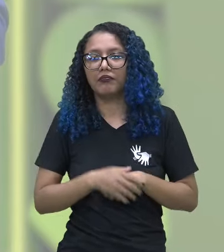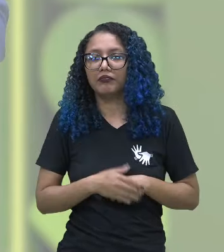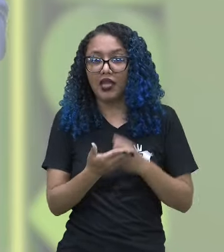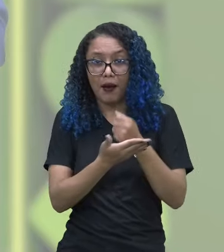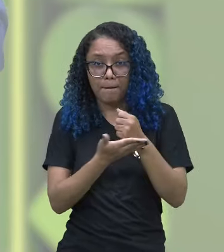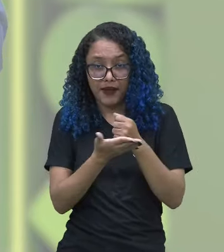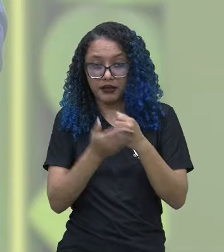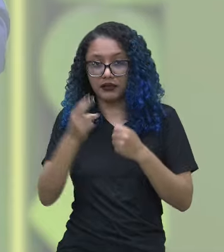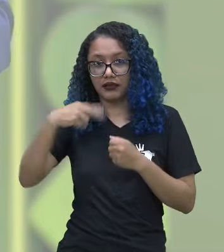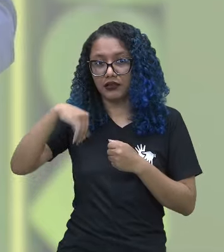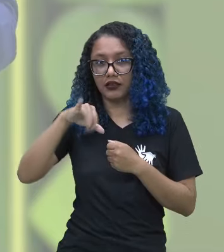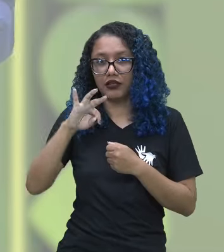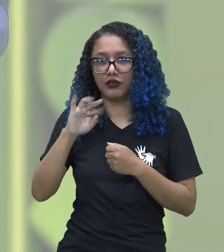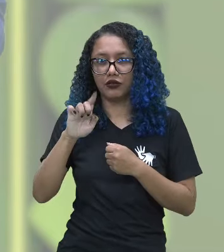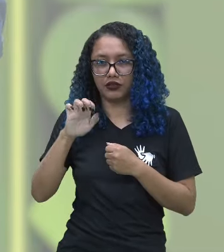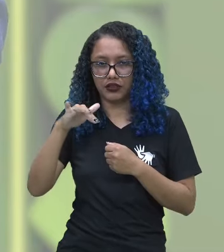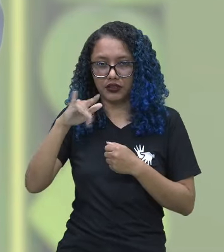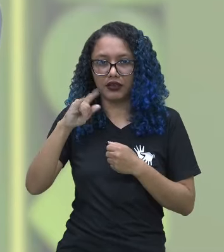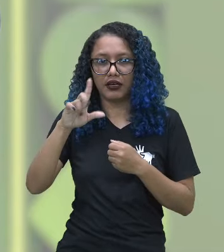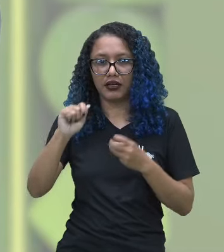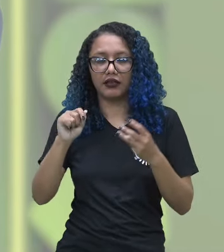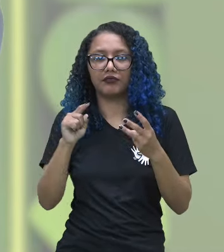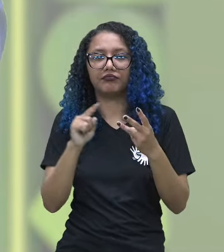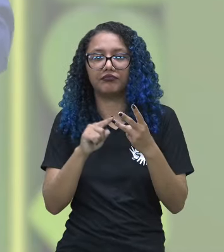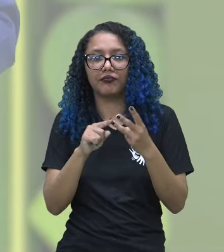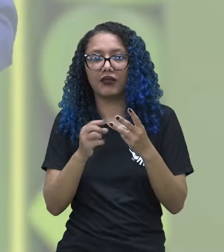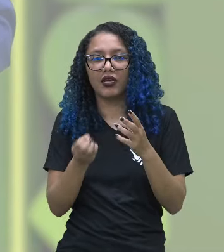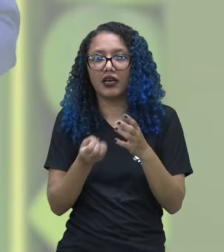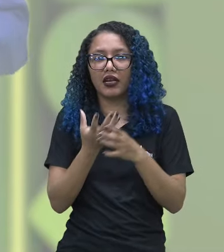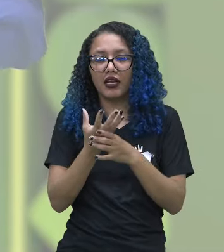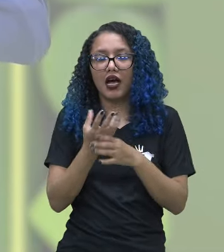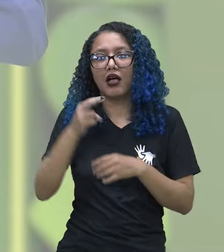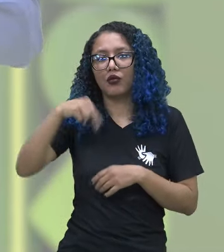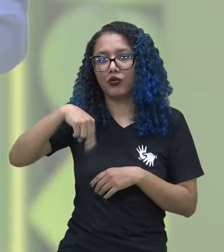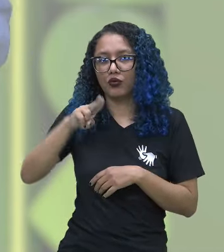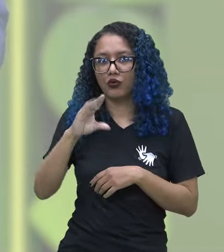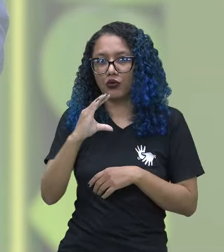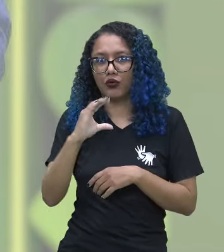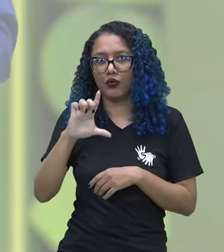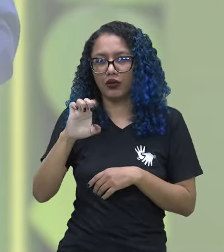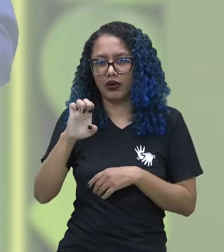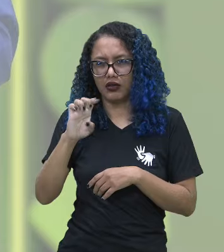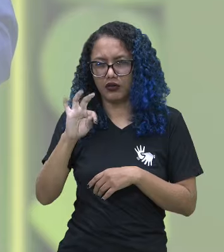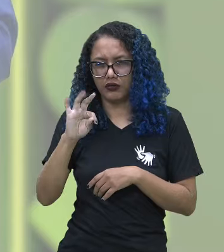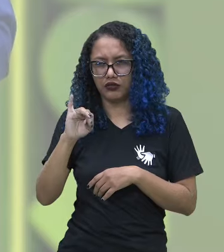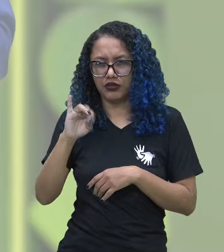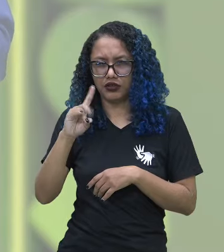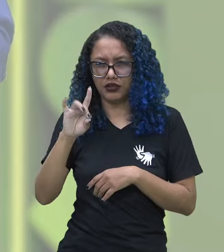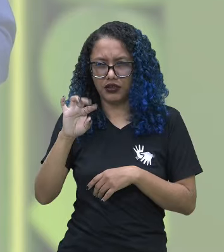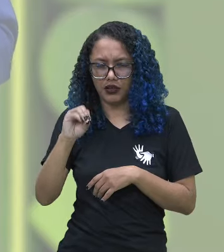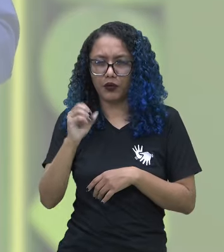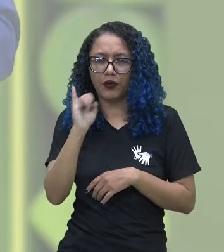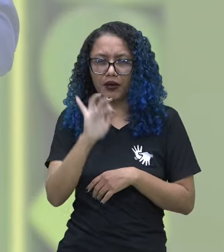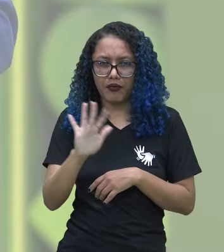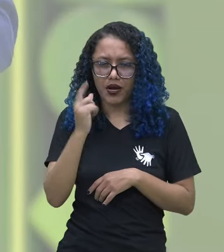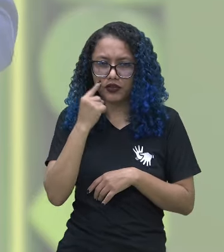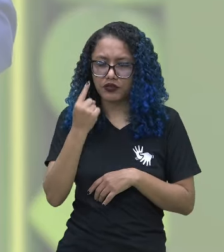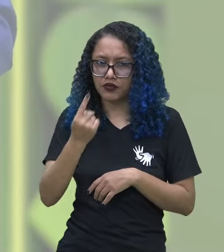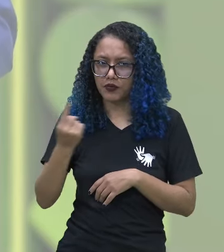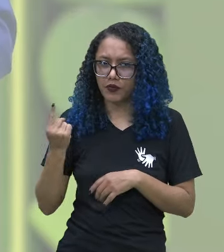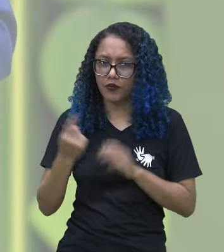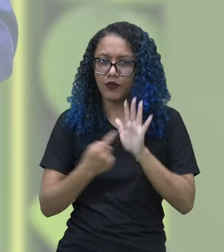vão formar o nucleotídeo, que tem essa estrutura aí espacial, essa estrutura de